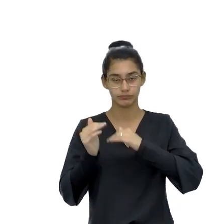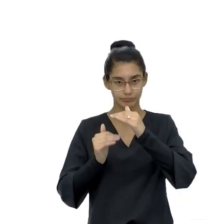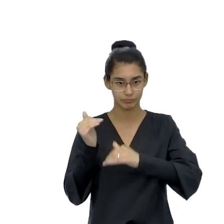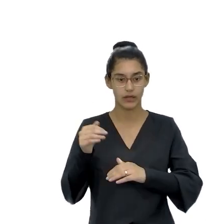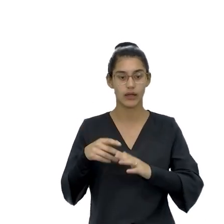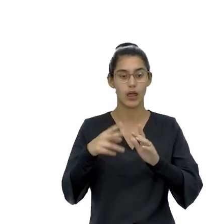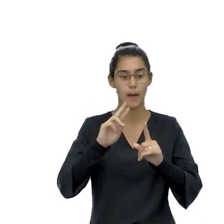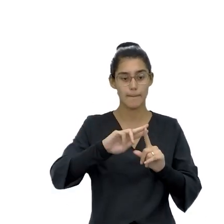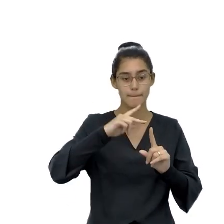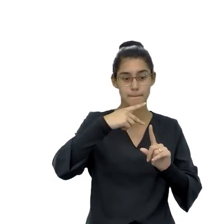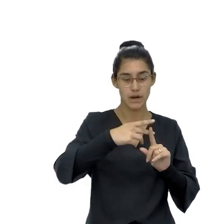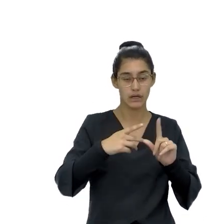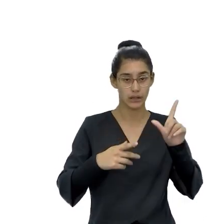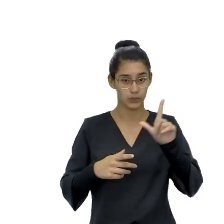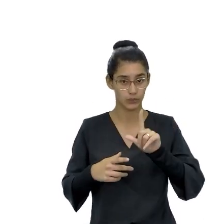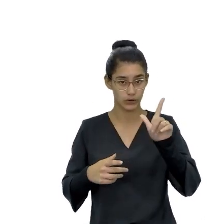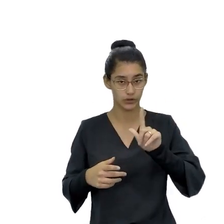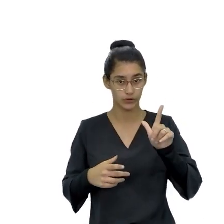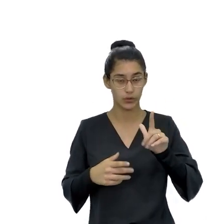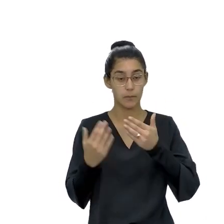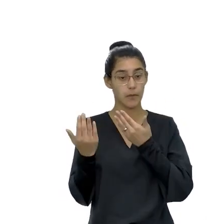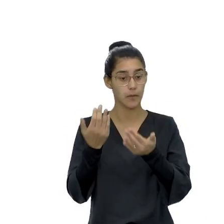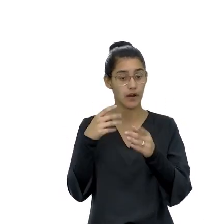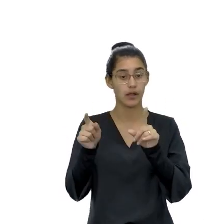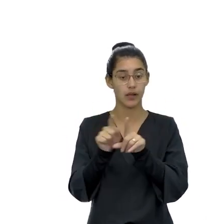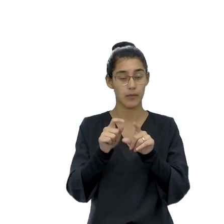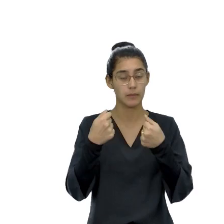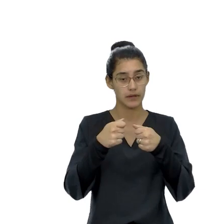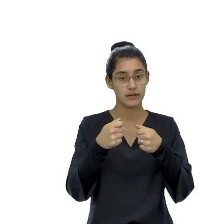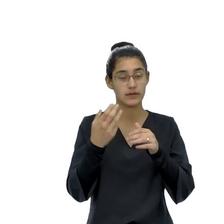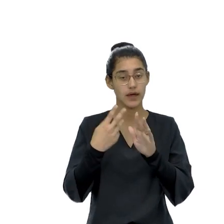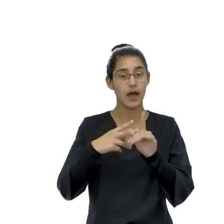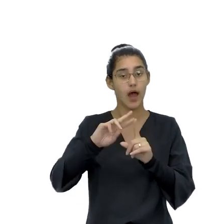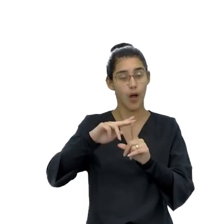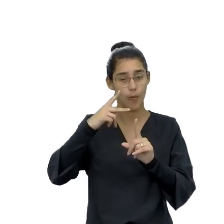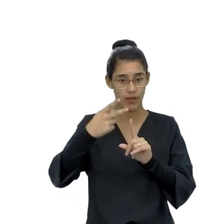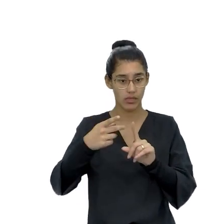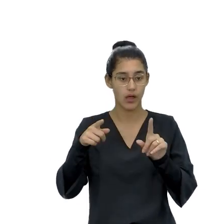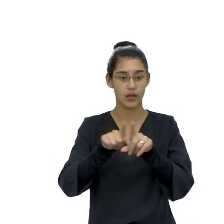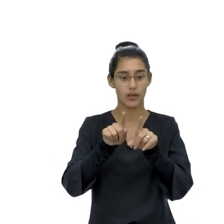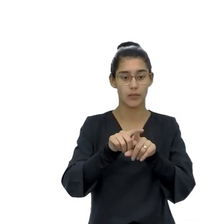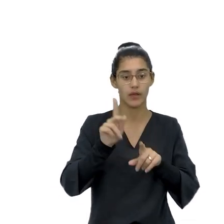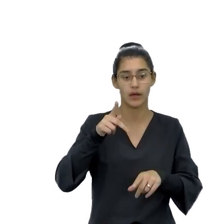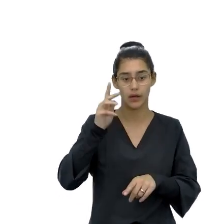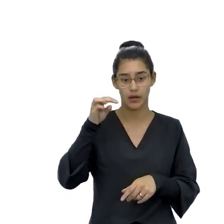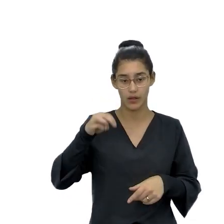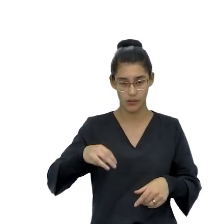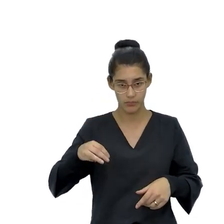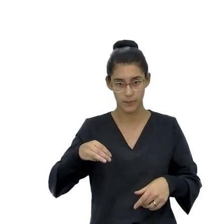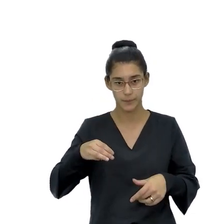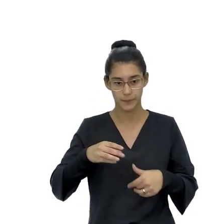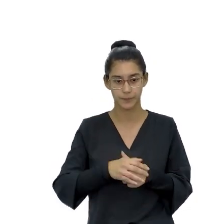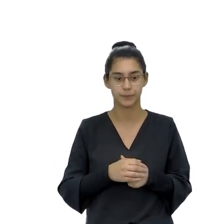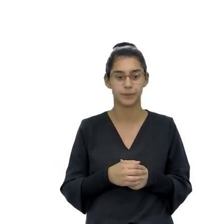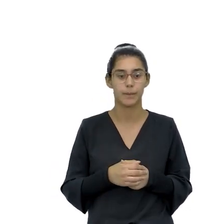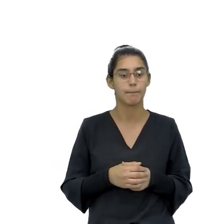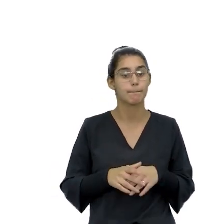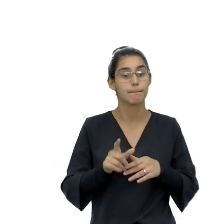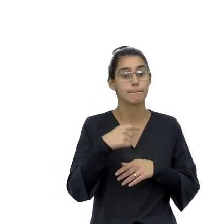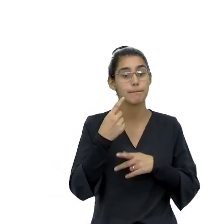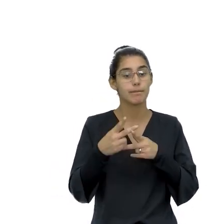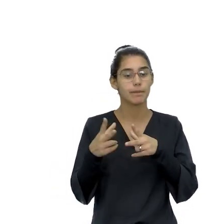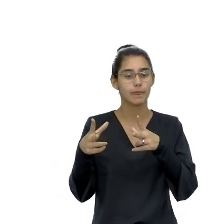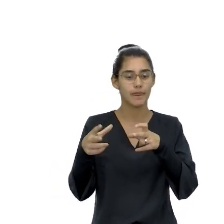que ele aumenta o litro, proporcionalmente, ele tem que fazer o quê? Ele precisa aumentar os quilômetros. Então, nós